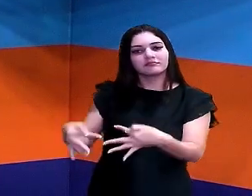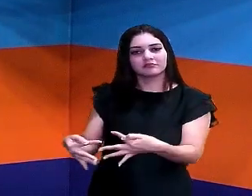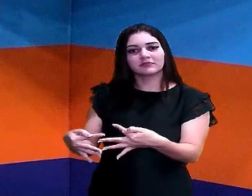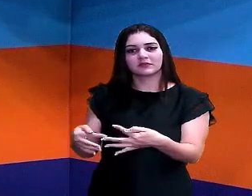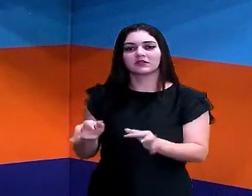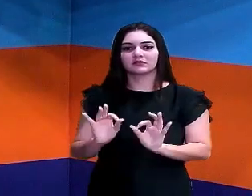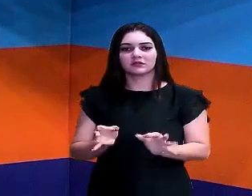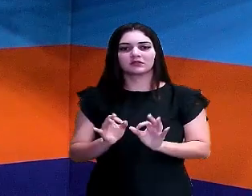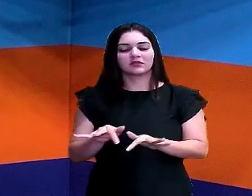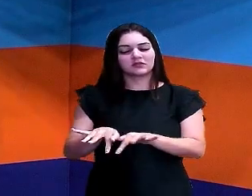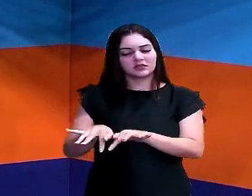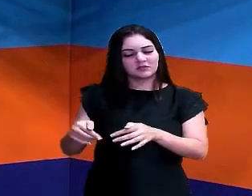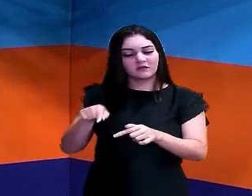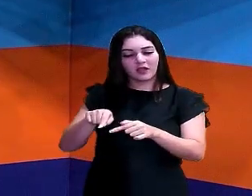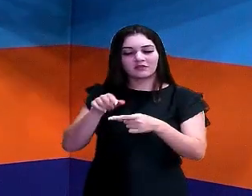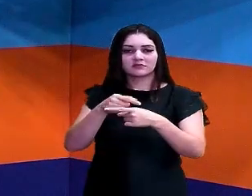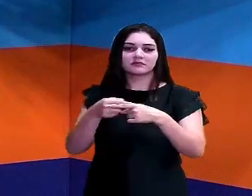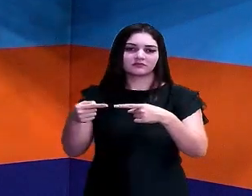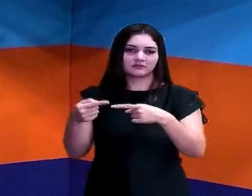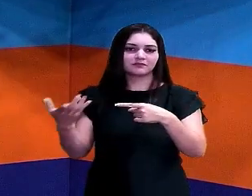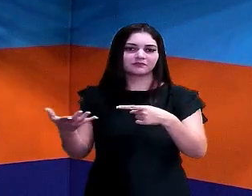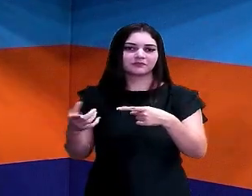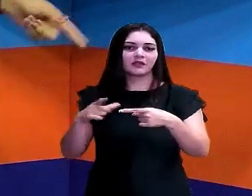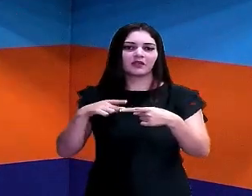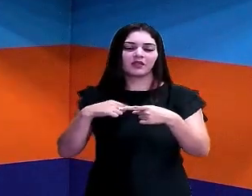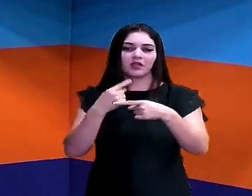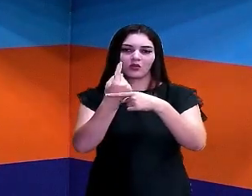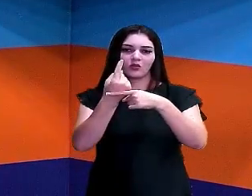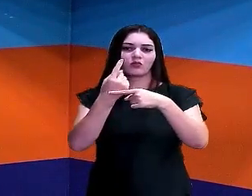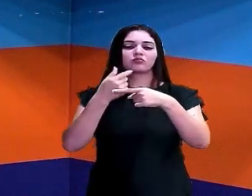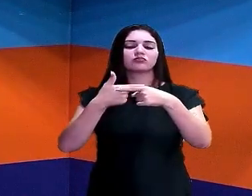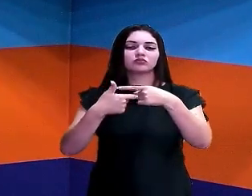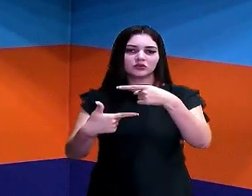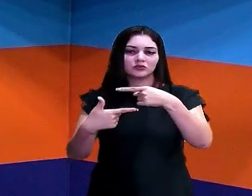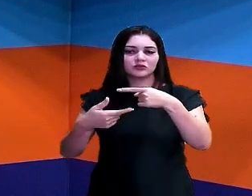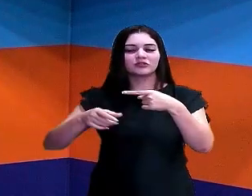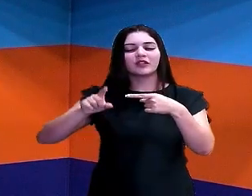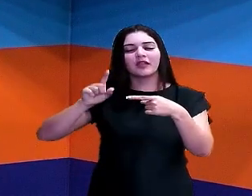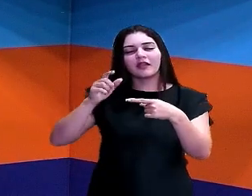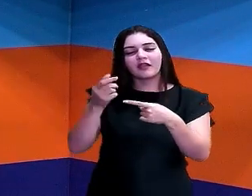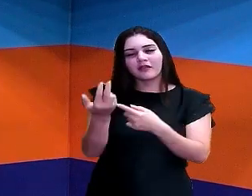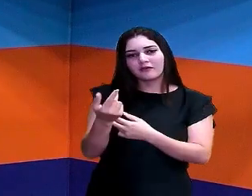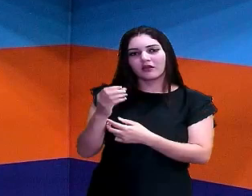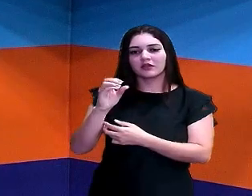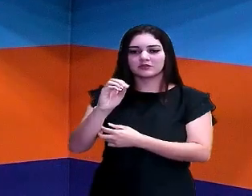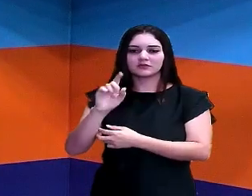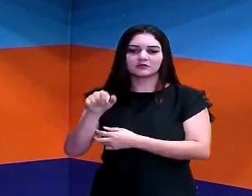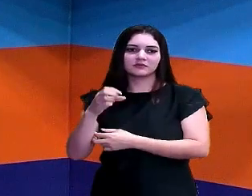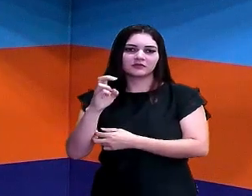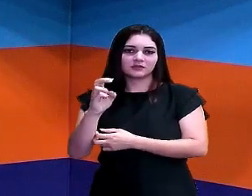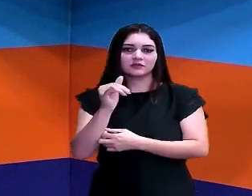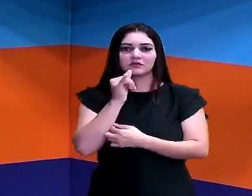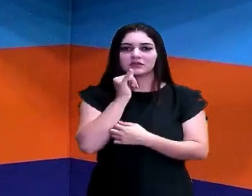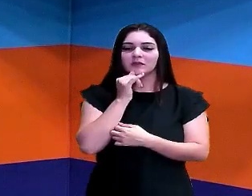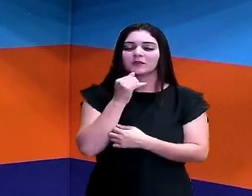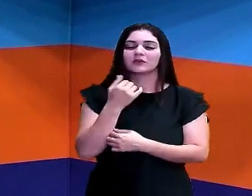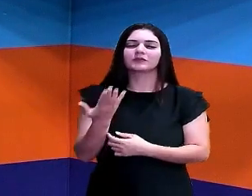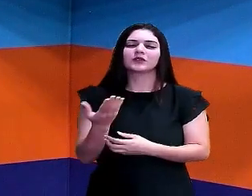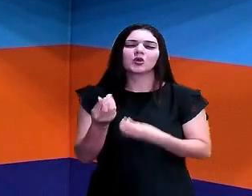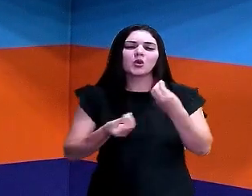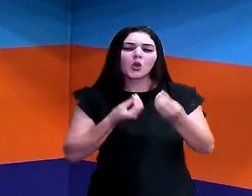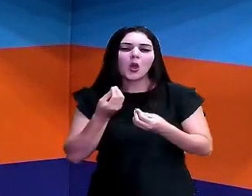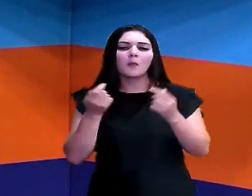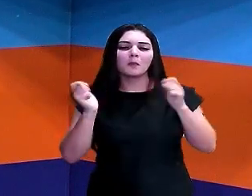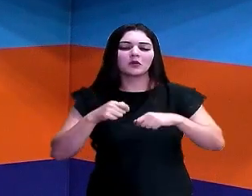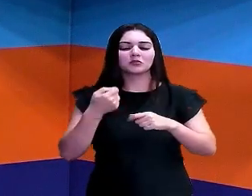simplificada, tá? Eu simplifiquei essa fração. E aí 1 meio é igual a 0,5. Porque se eu for dividir 1 por 2, opa, professora,